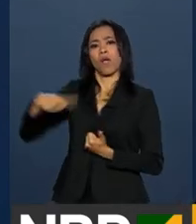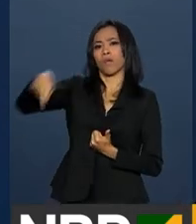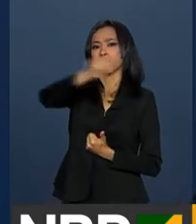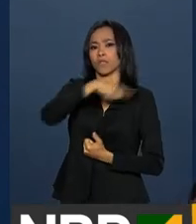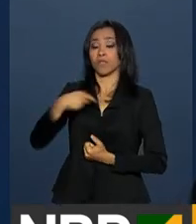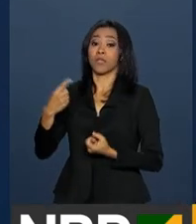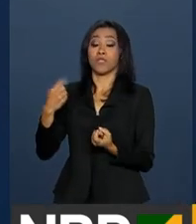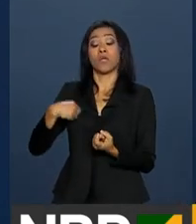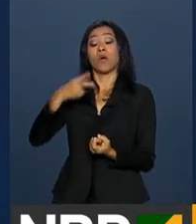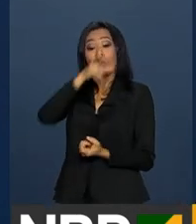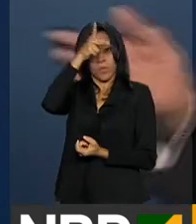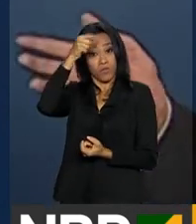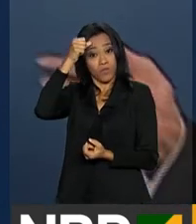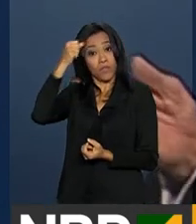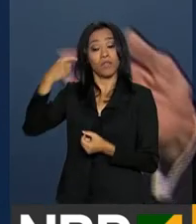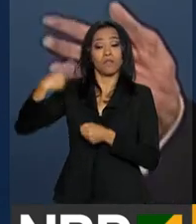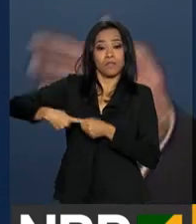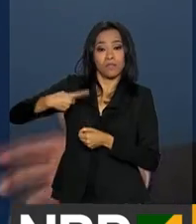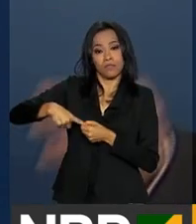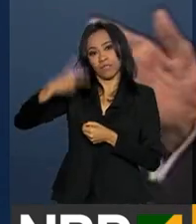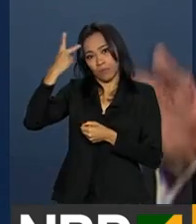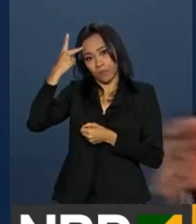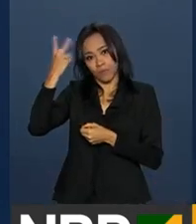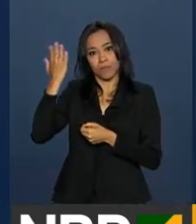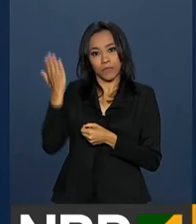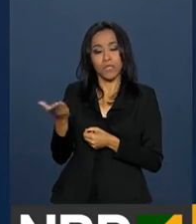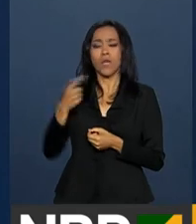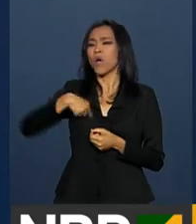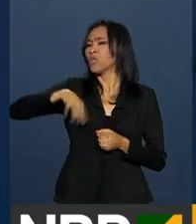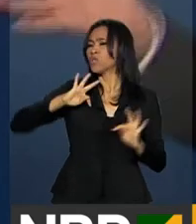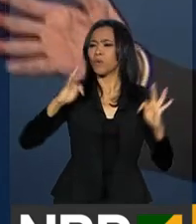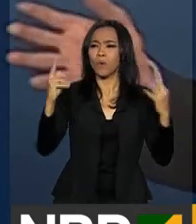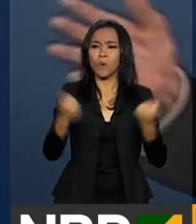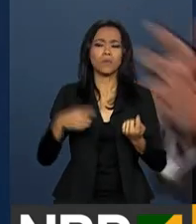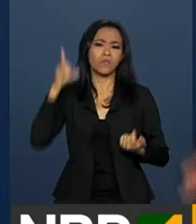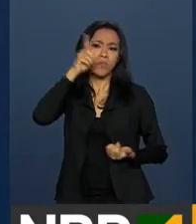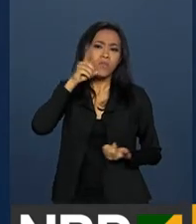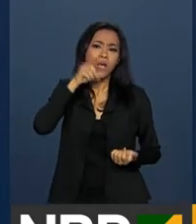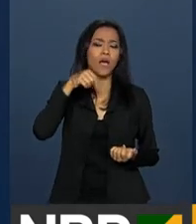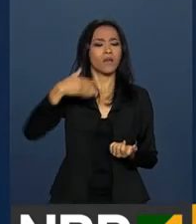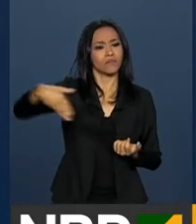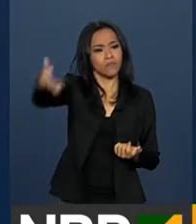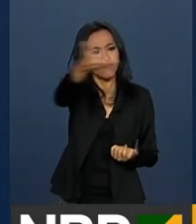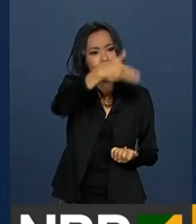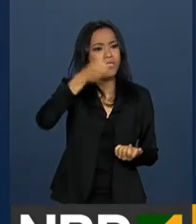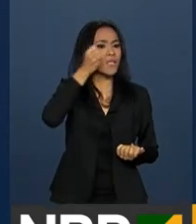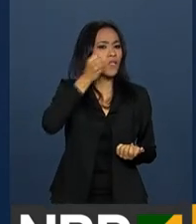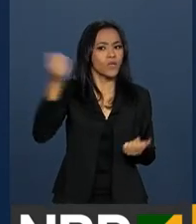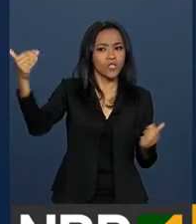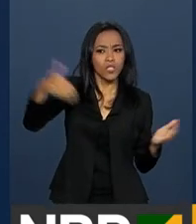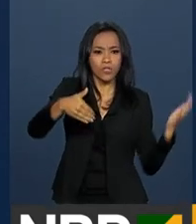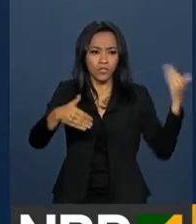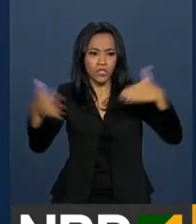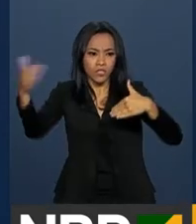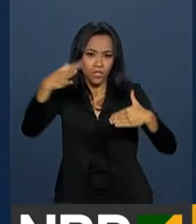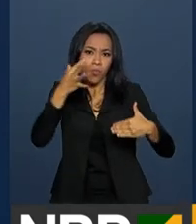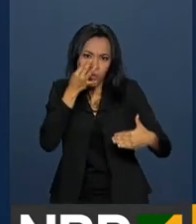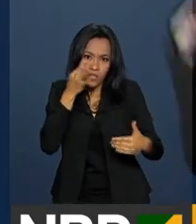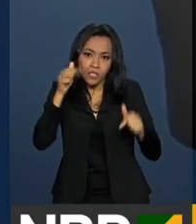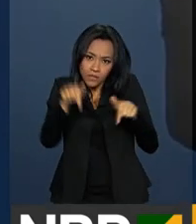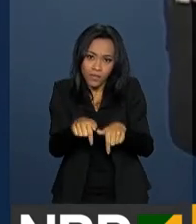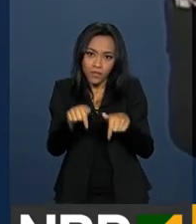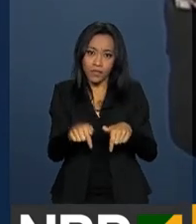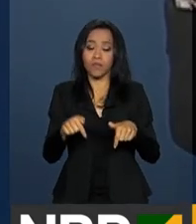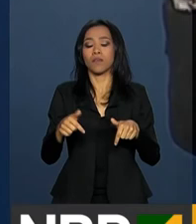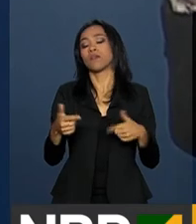de Campinas, enfim, de todos aqueles deputados, senadores que aqui estão, chegando pouco a pouco, que aqui estão para